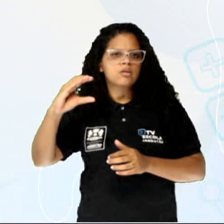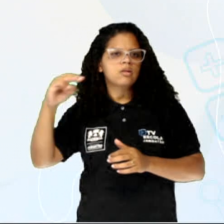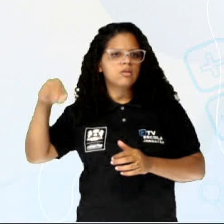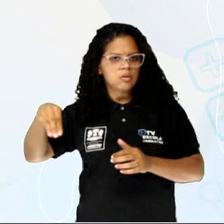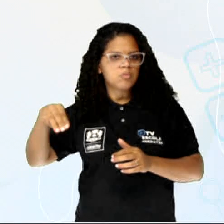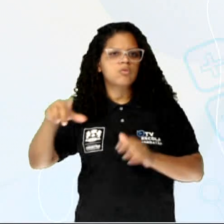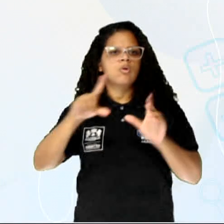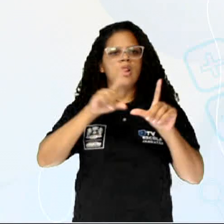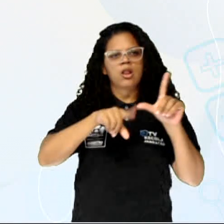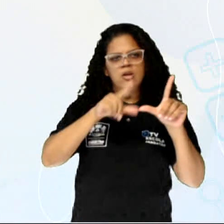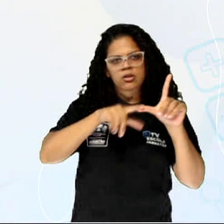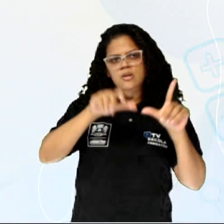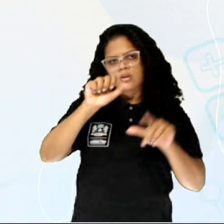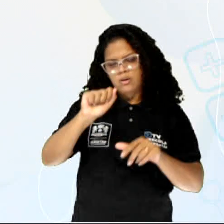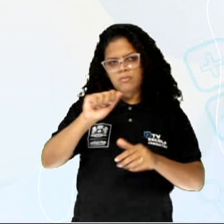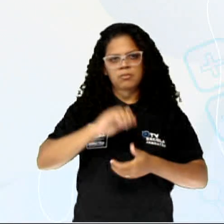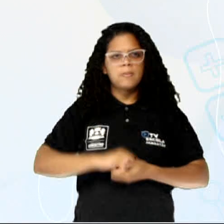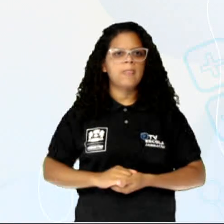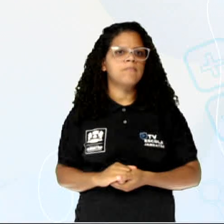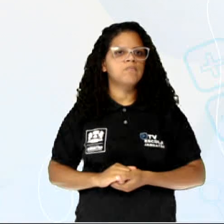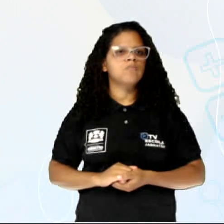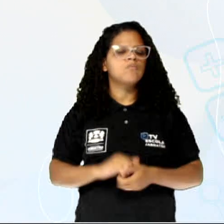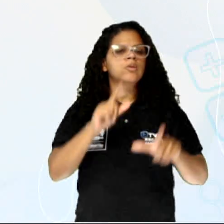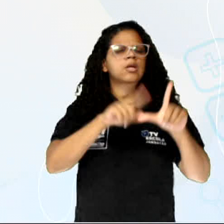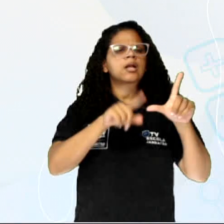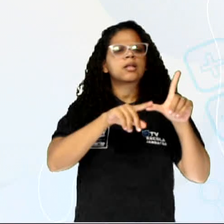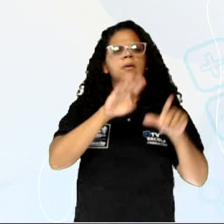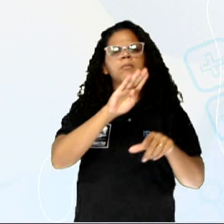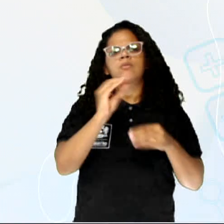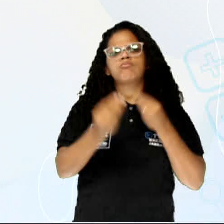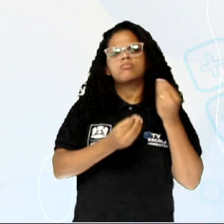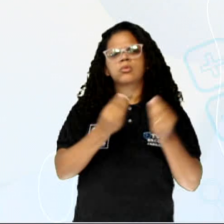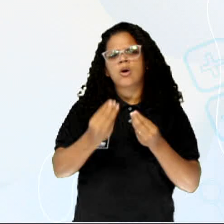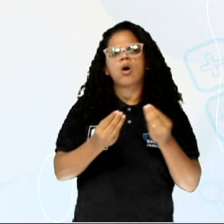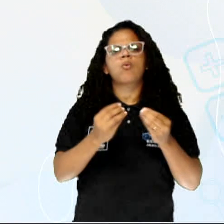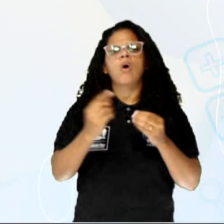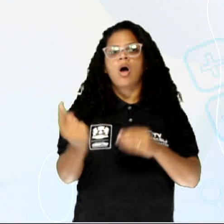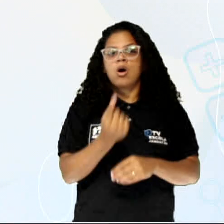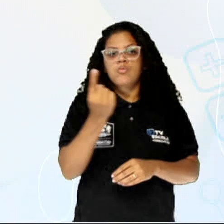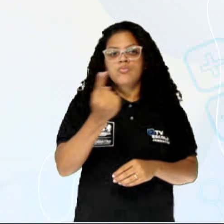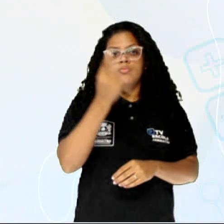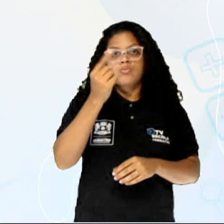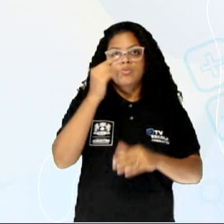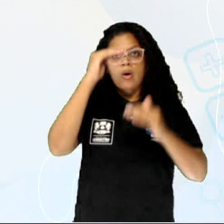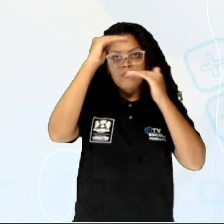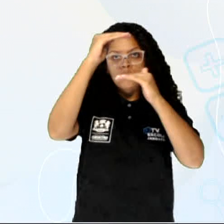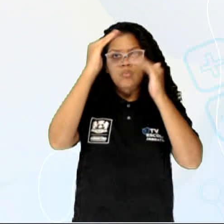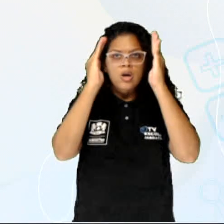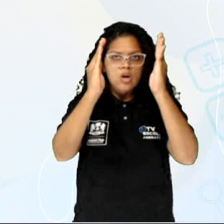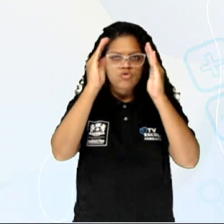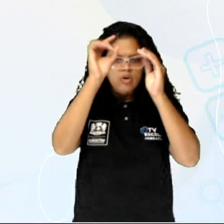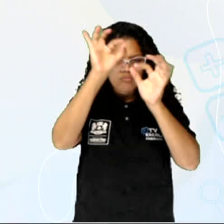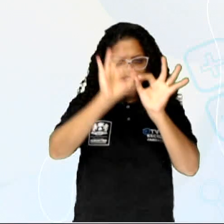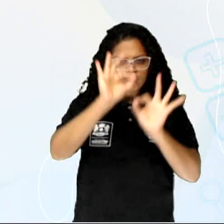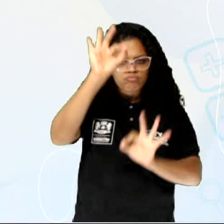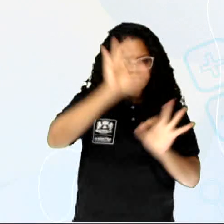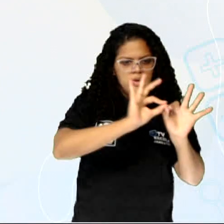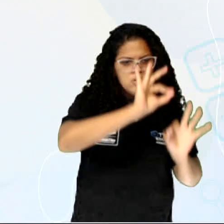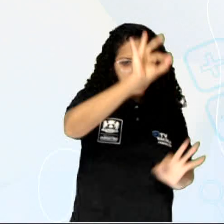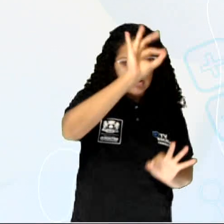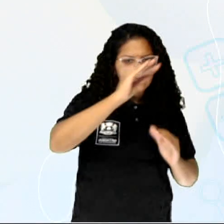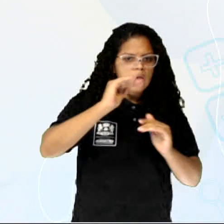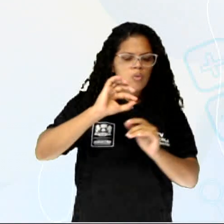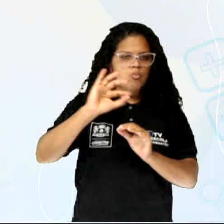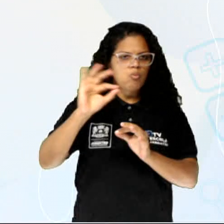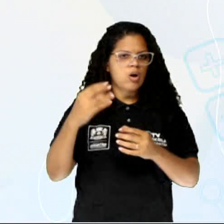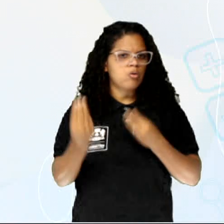A. Na letra B, qual é a altura de cada pilha de caixas? É só você pegar esse x, que é 10, e substituir ali em cima.